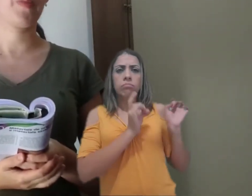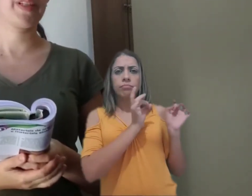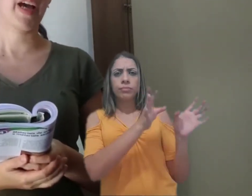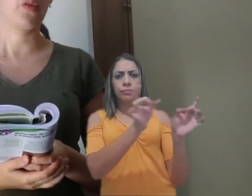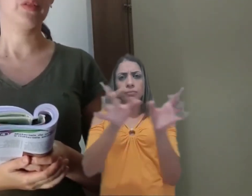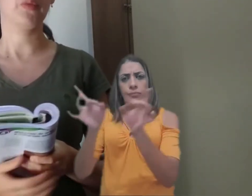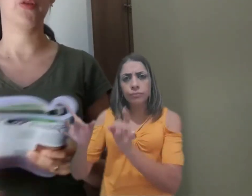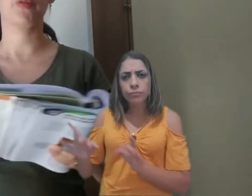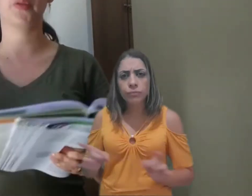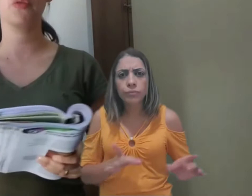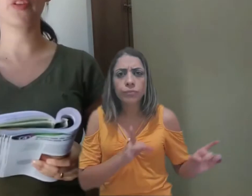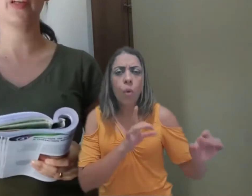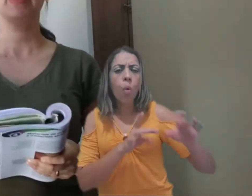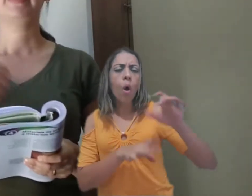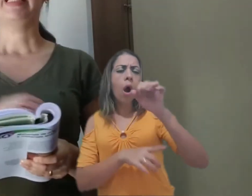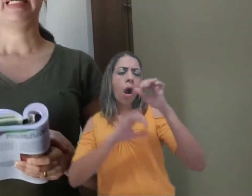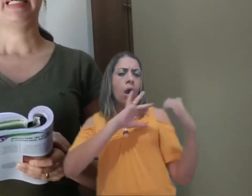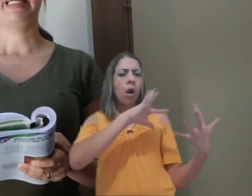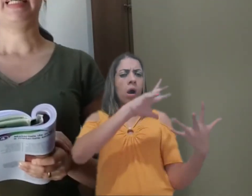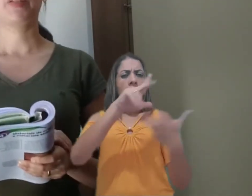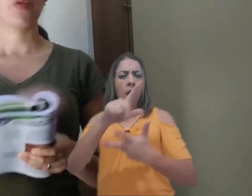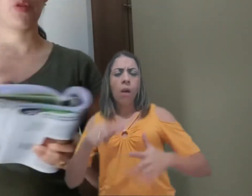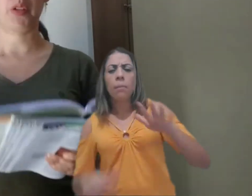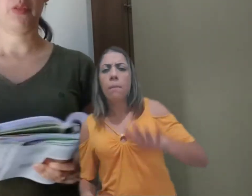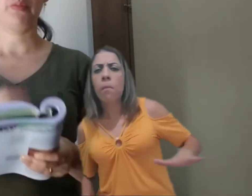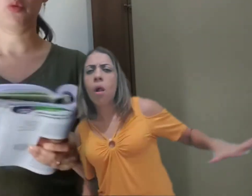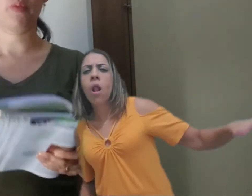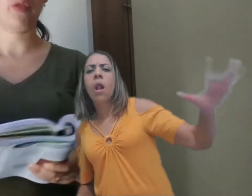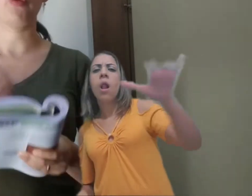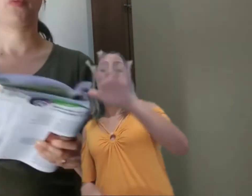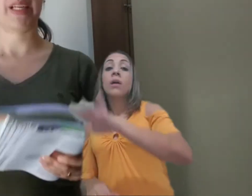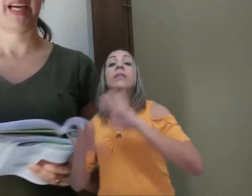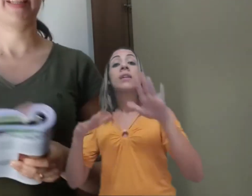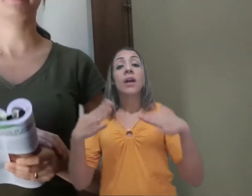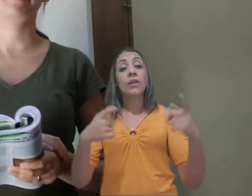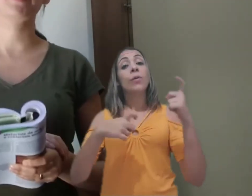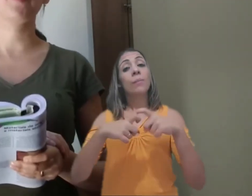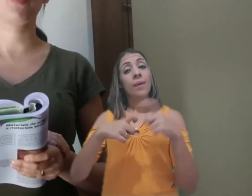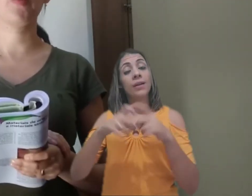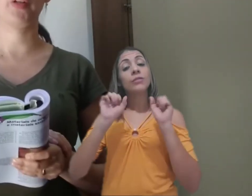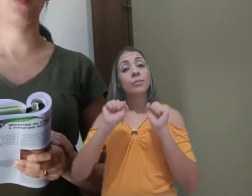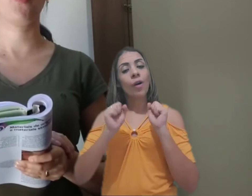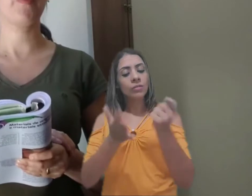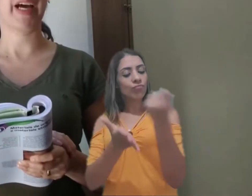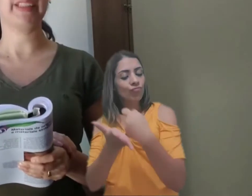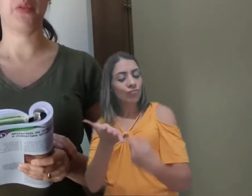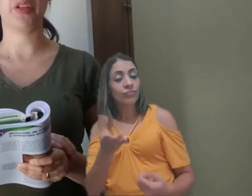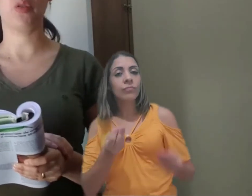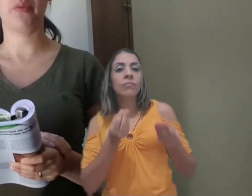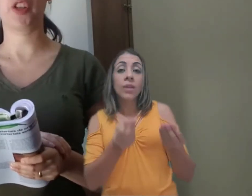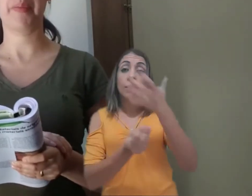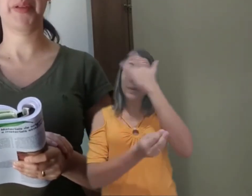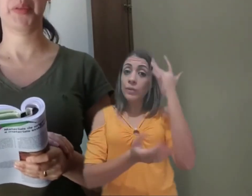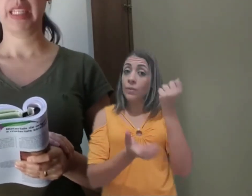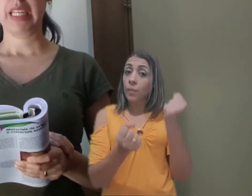agora comercial. Então, pode se produzir e as pessoas podem, os médicos vão passar a receitar e as pessoas podem comprar, então, esse